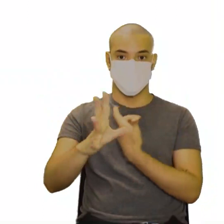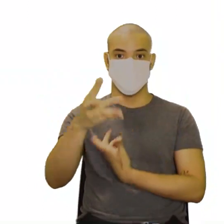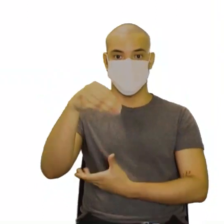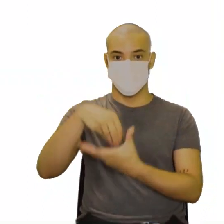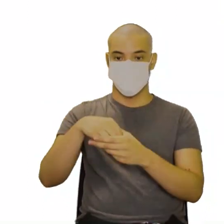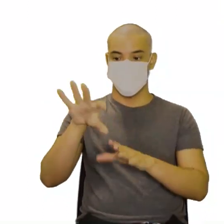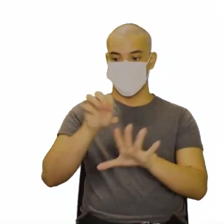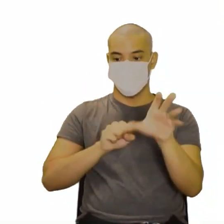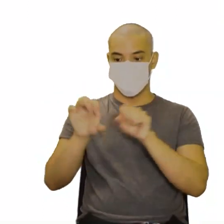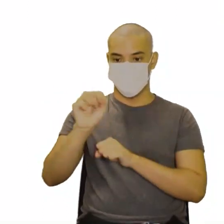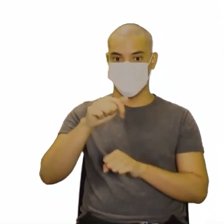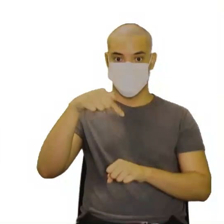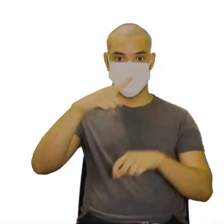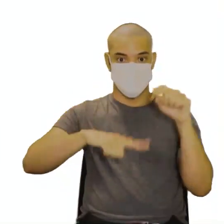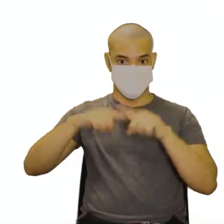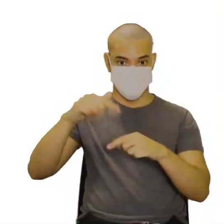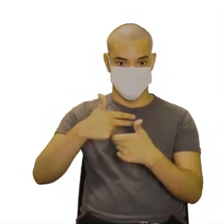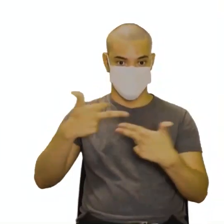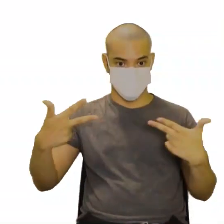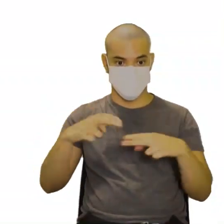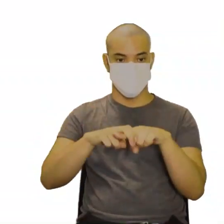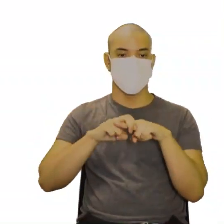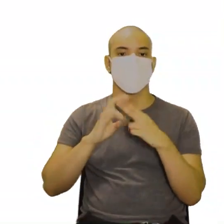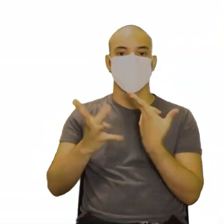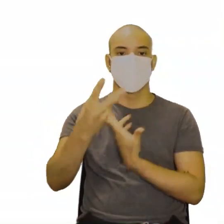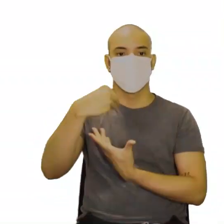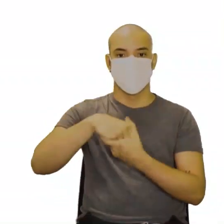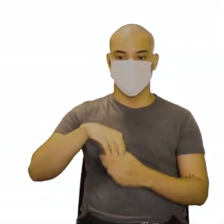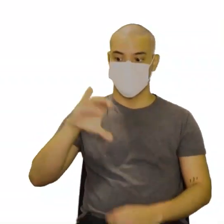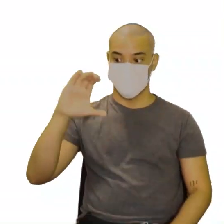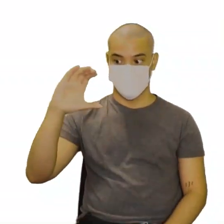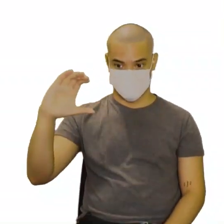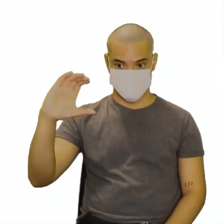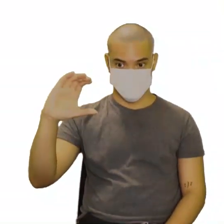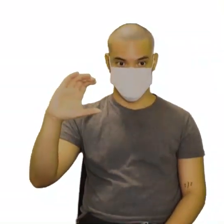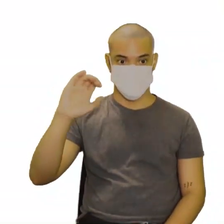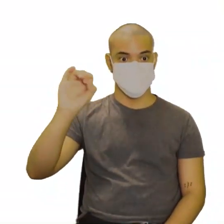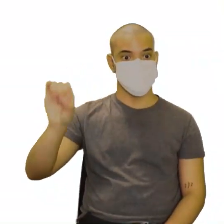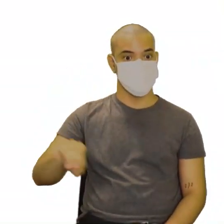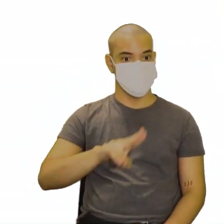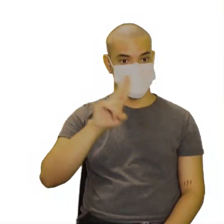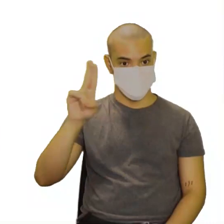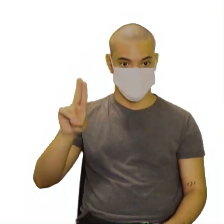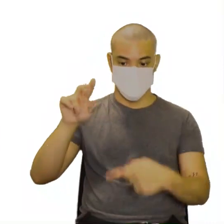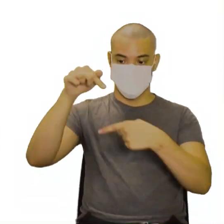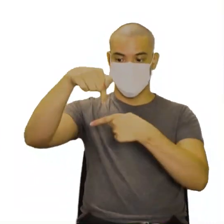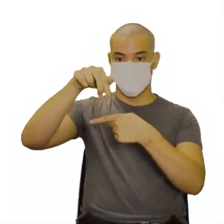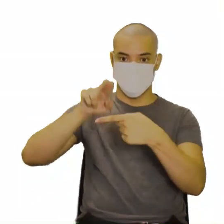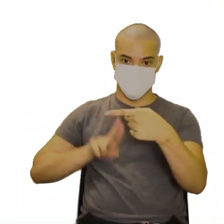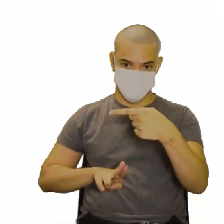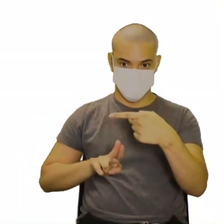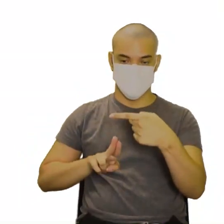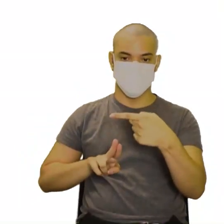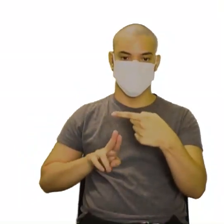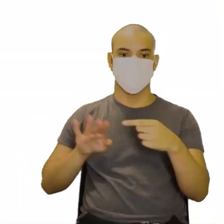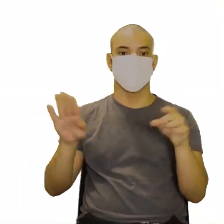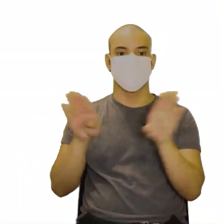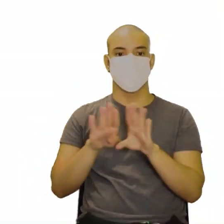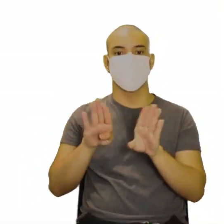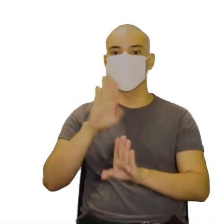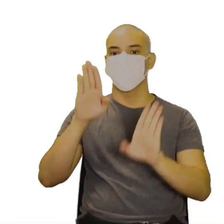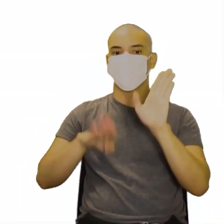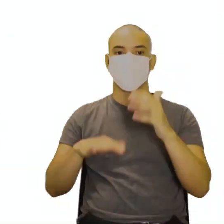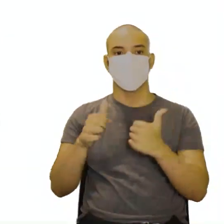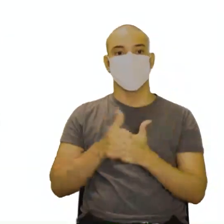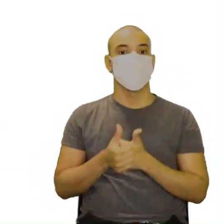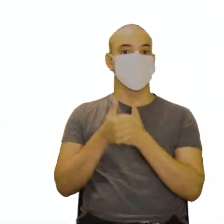carga, então a capacitância que nós definimos como C, ou capacitância eletrostática do capacitor, depende do